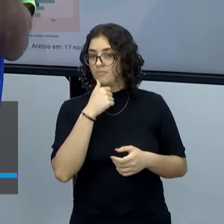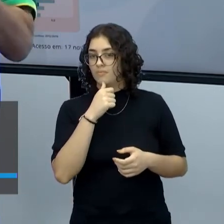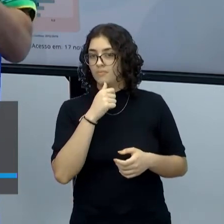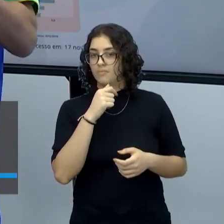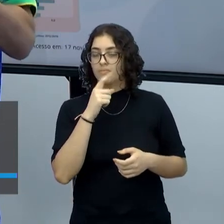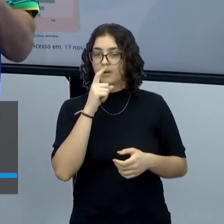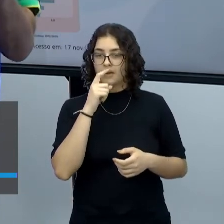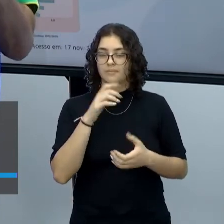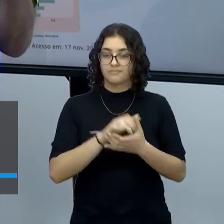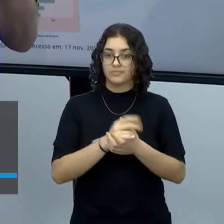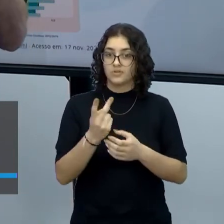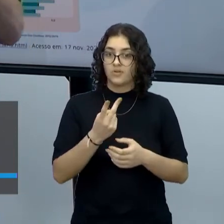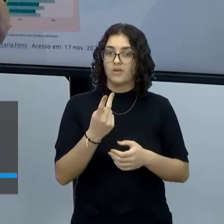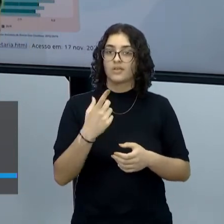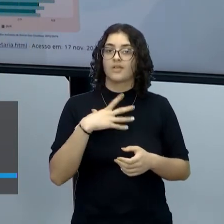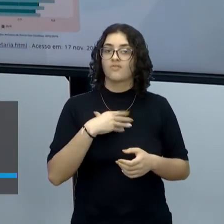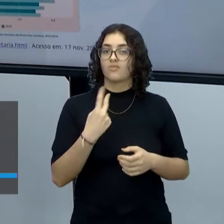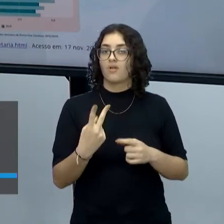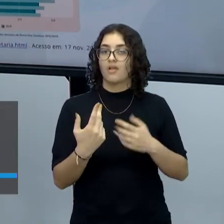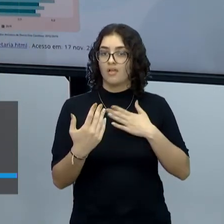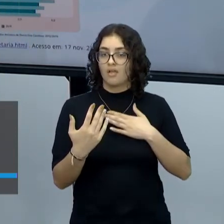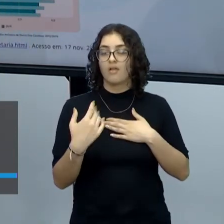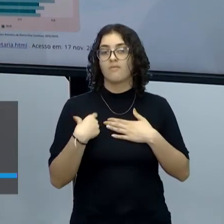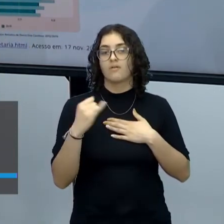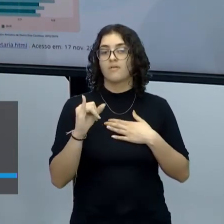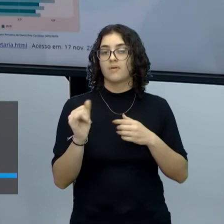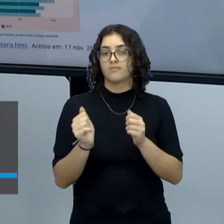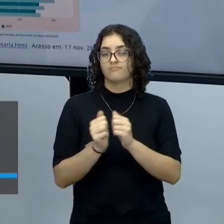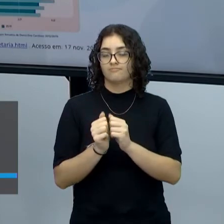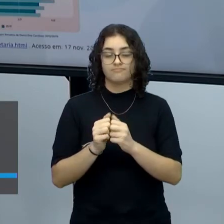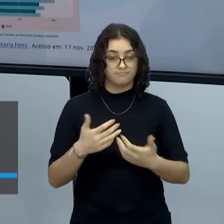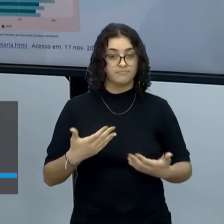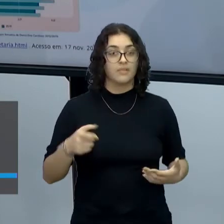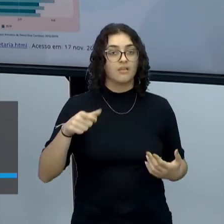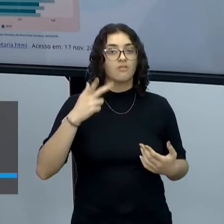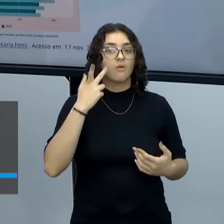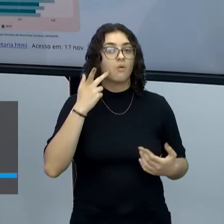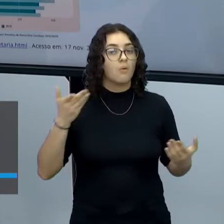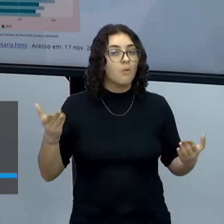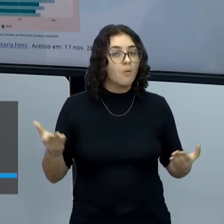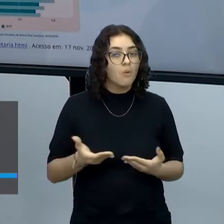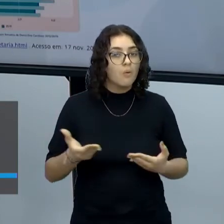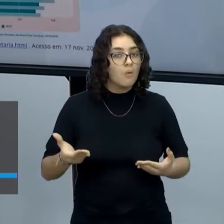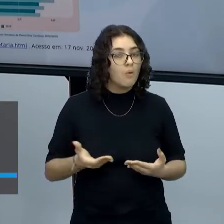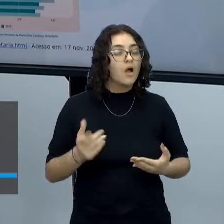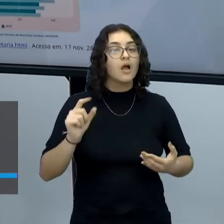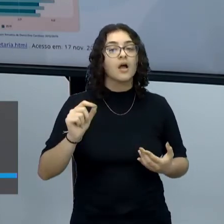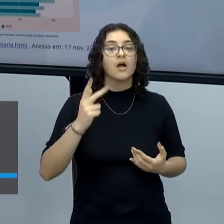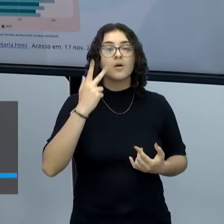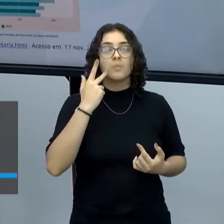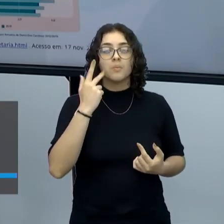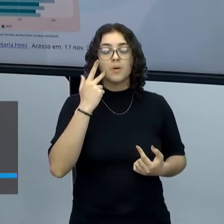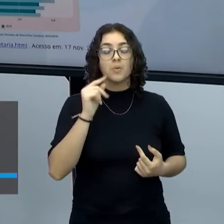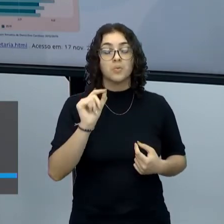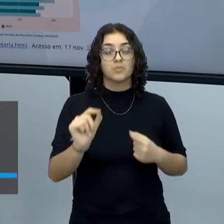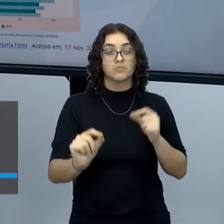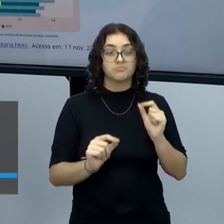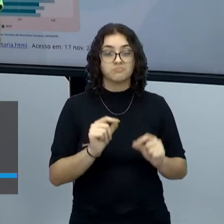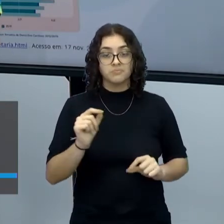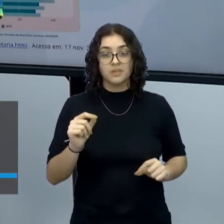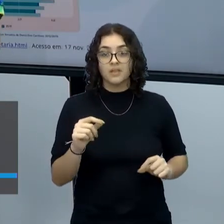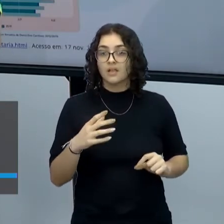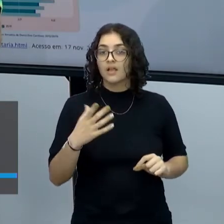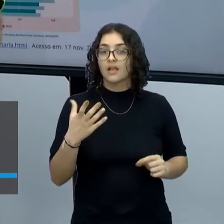filhos, tem eu e a minha irmã, então isso começou a se tornar mais comum. E hoje em dia, mais comum ainda, está